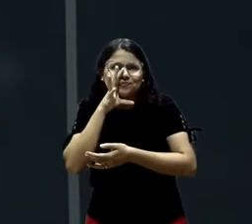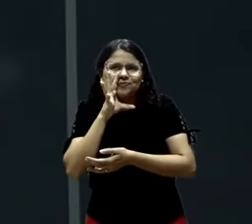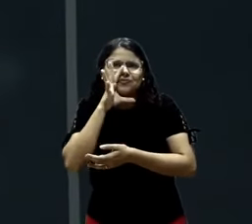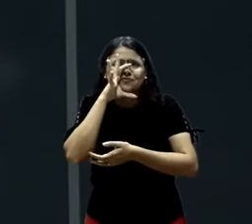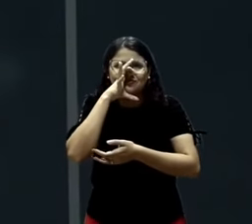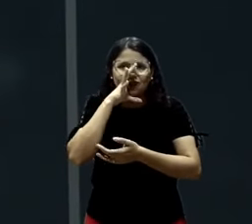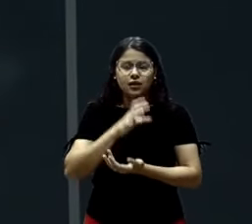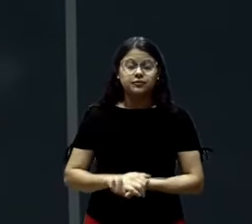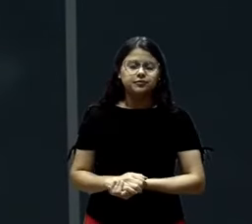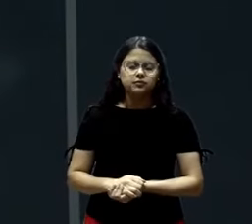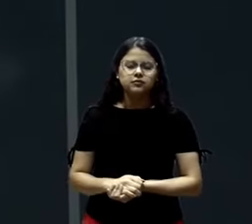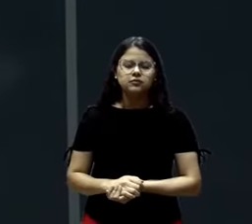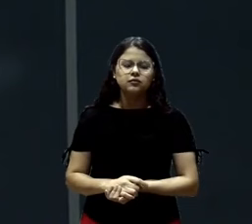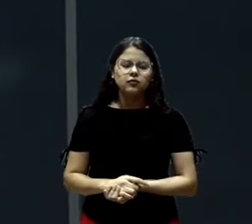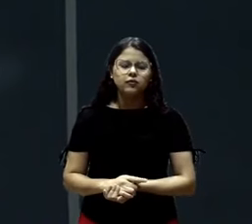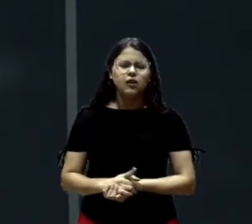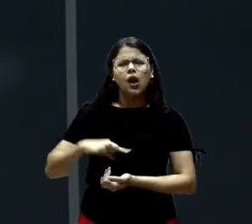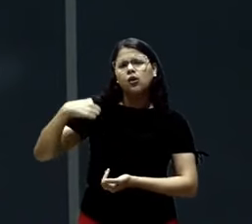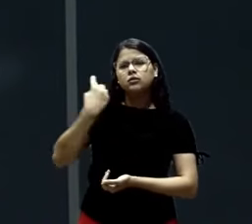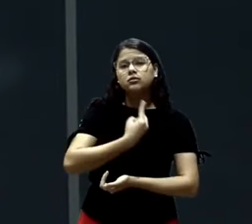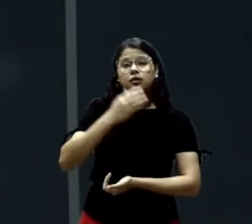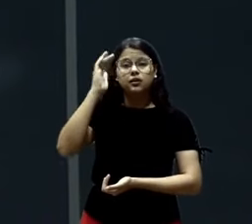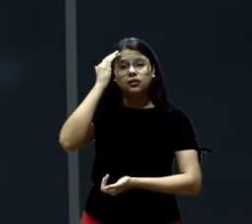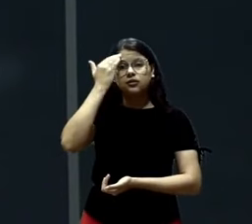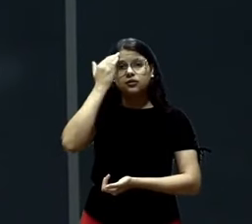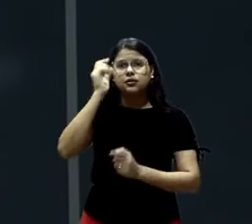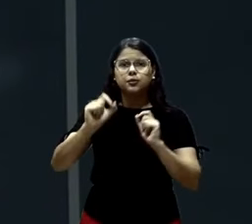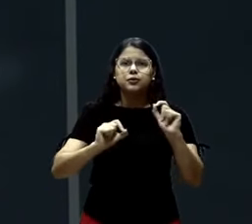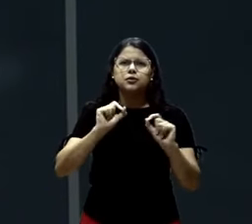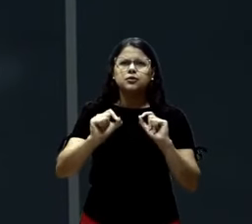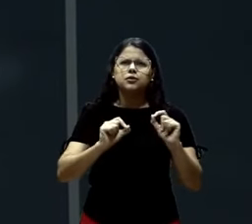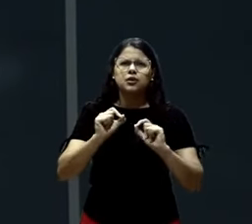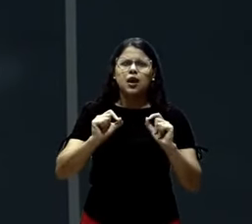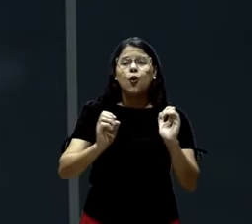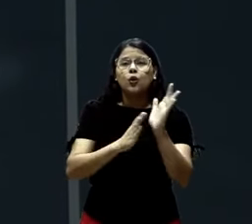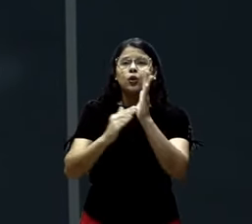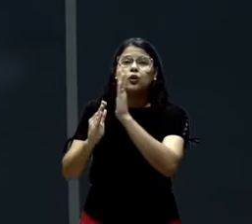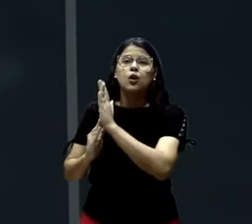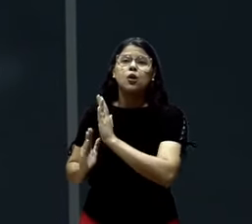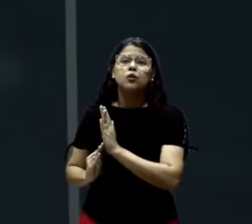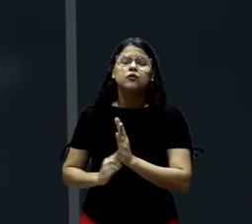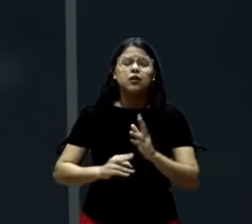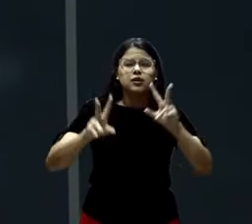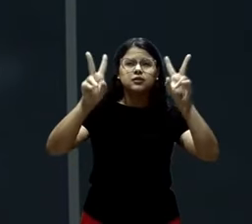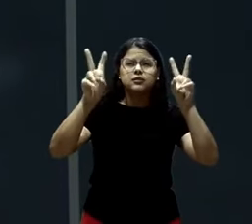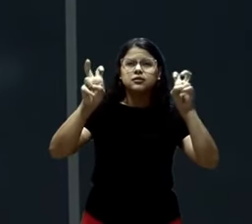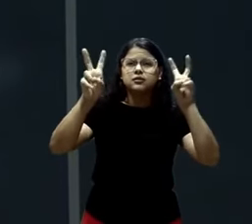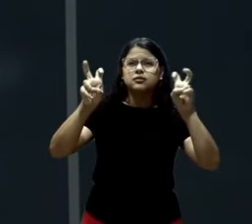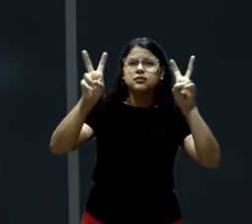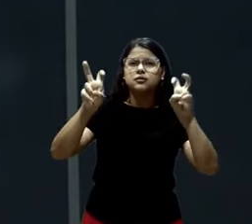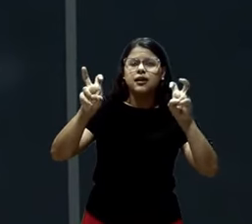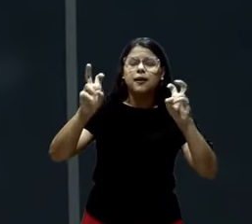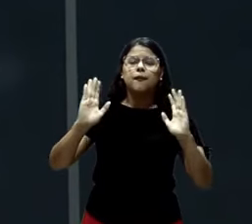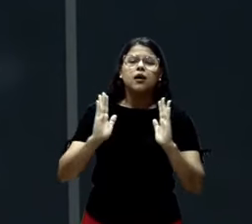Nós entendemos que, até o louvor que foi cantado aqui, nos fala de